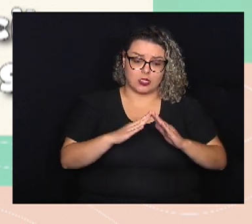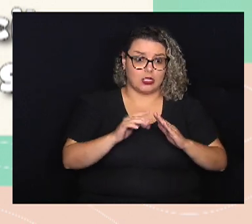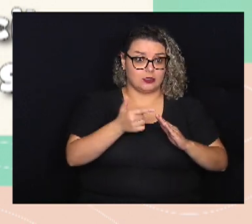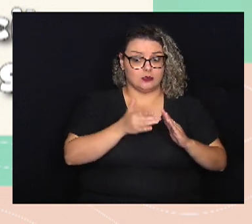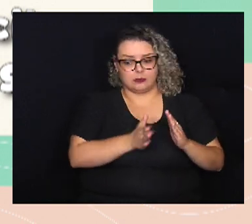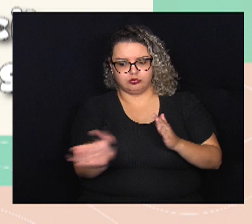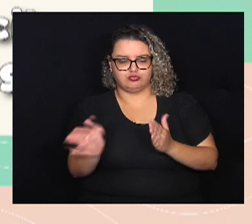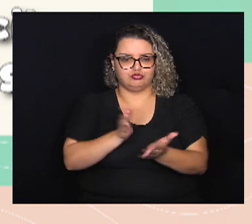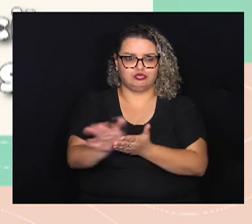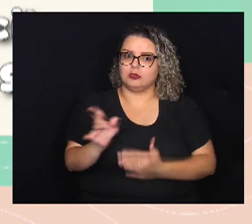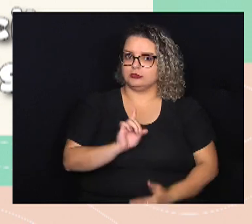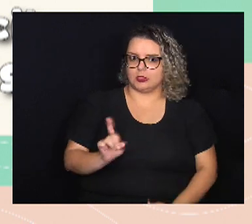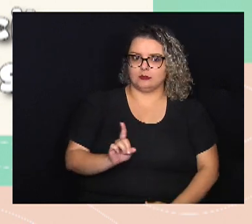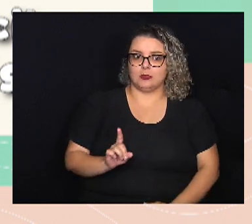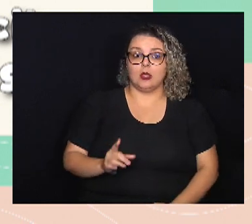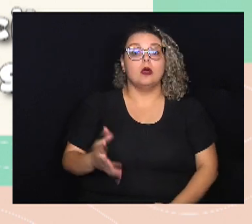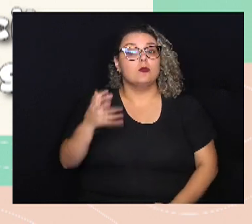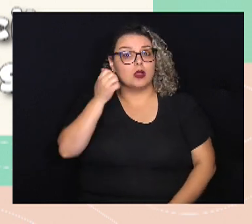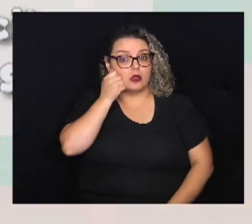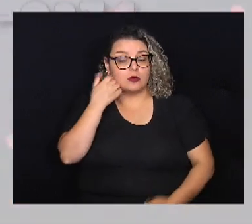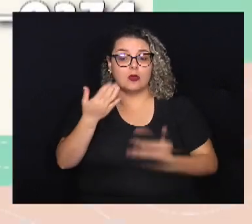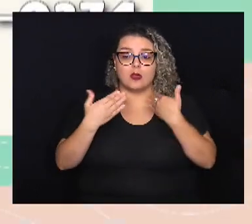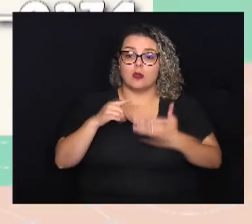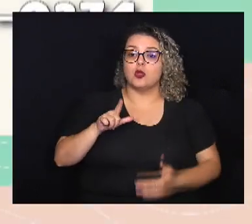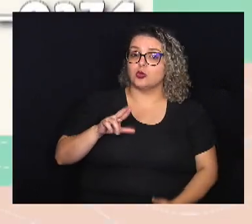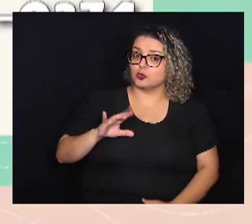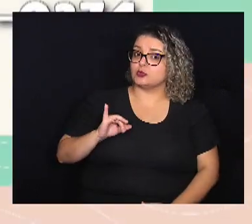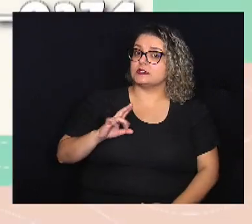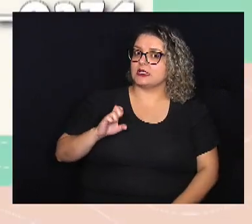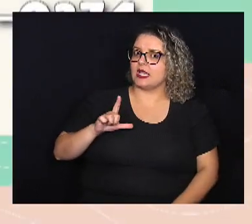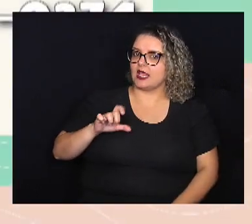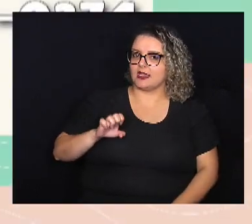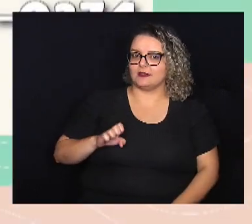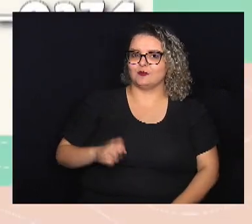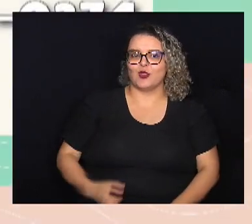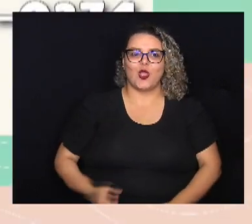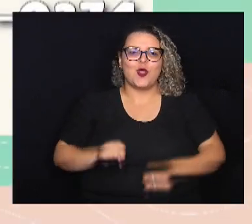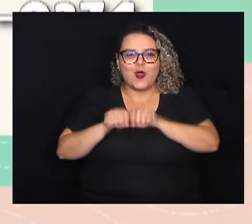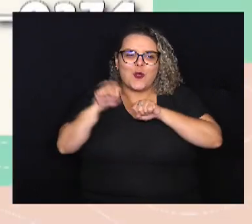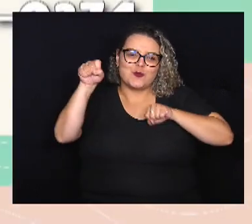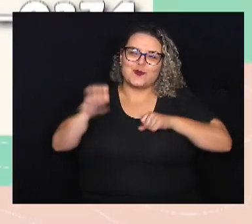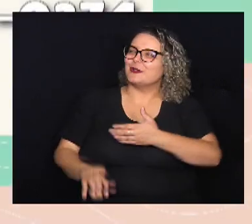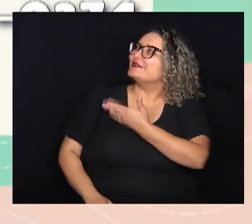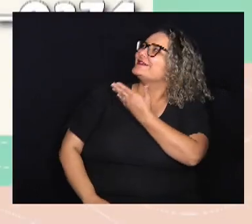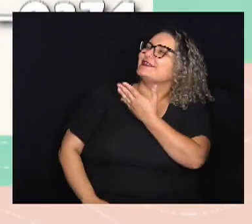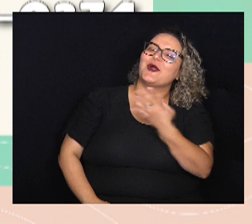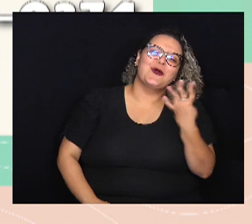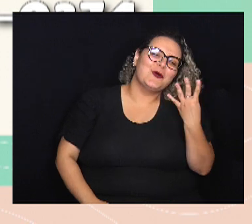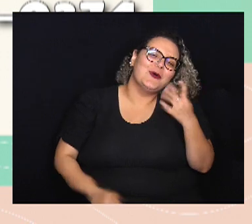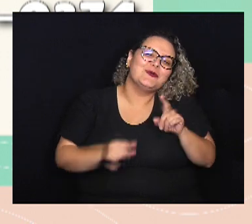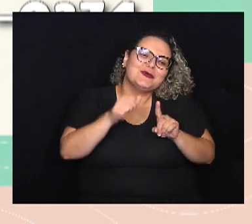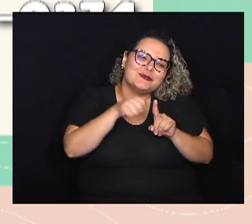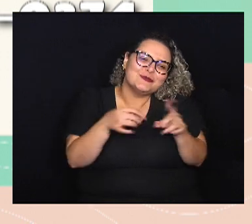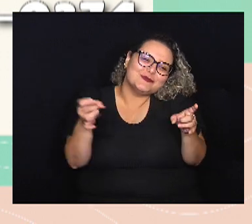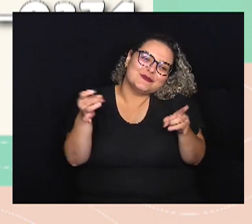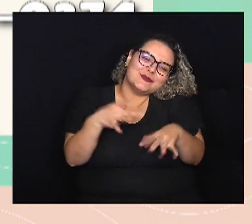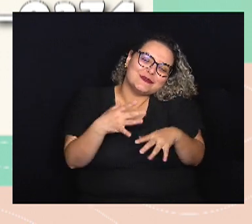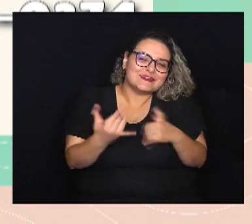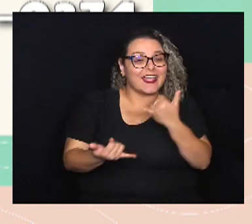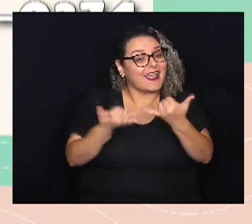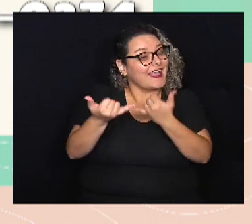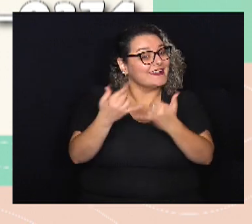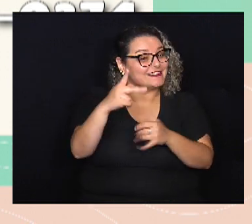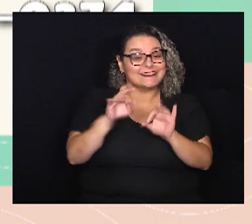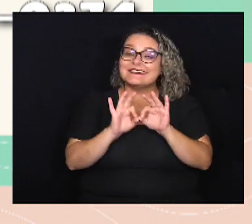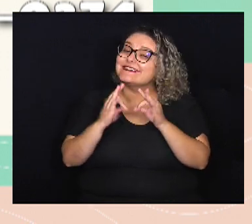Para adotar fale com a protetora Lucilene Esse super herói tem quatro meses e está prontinho para brincar com a sua